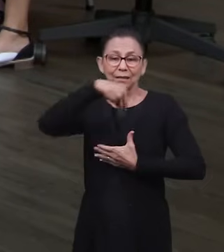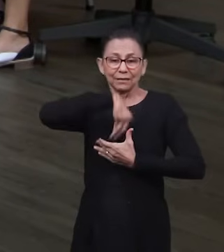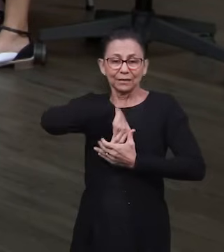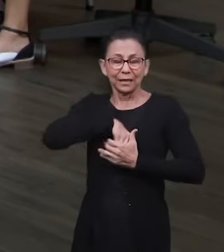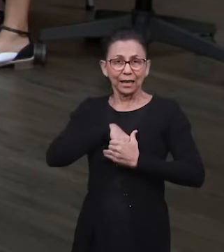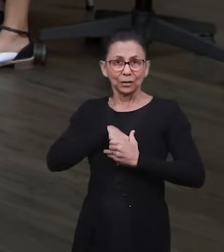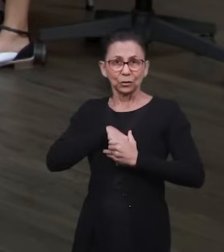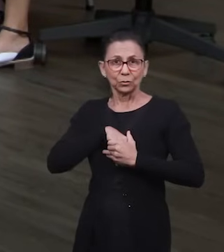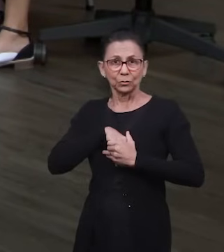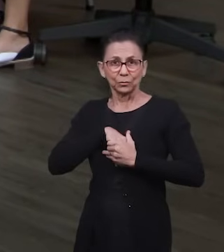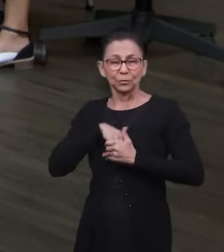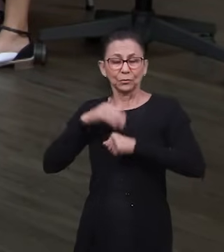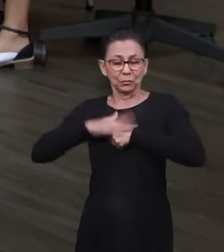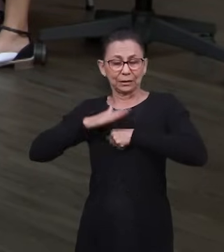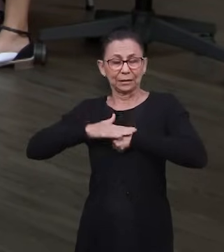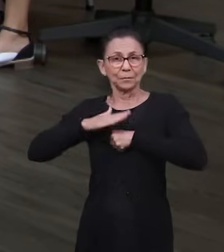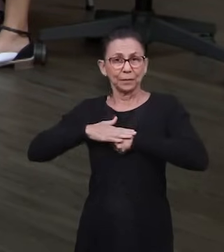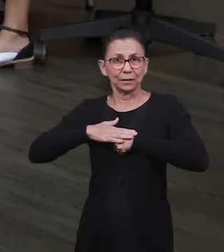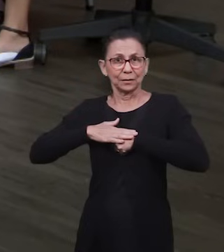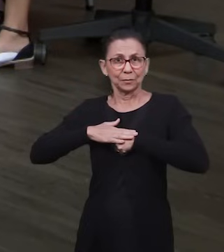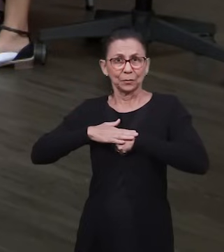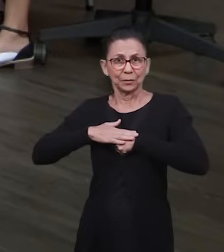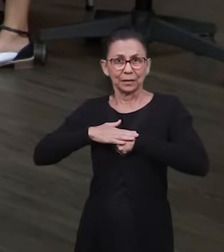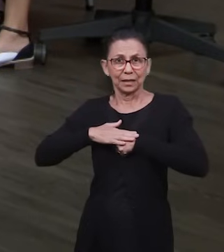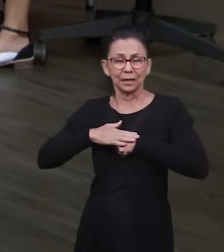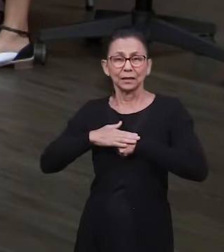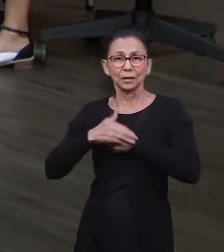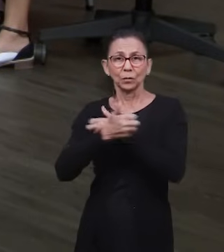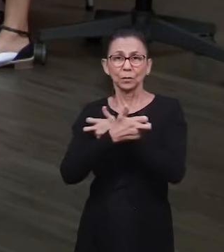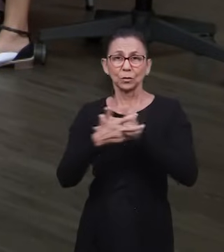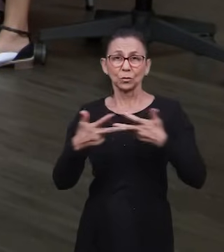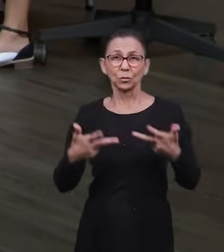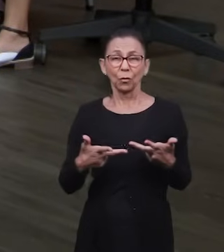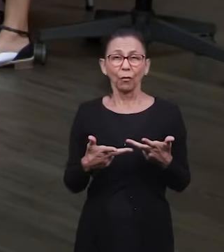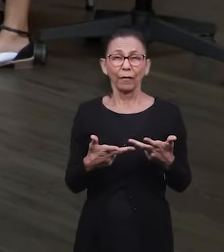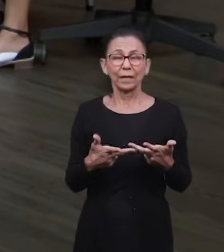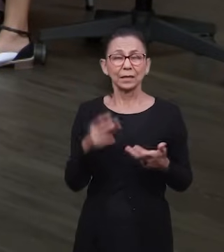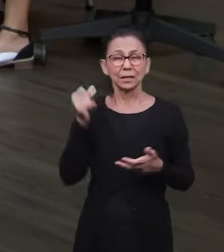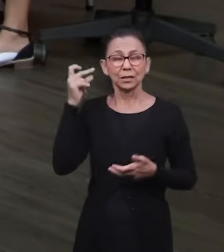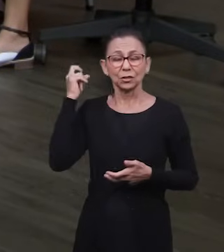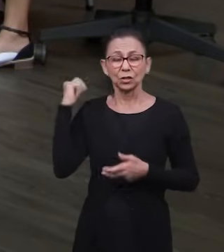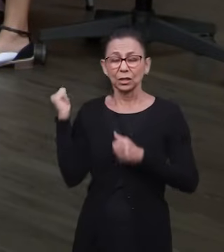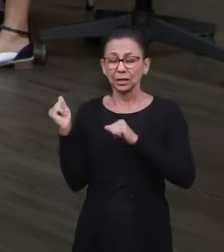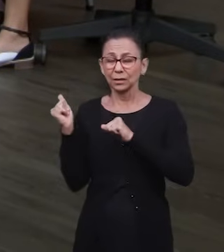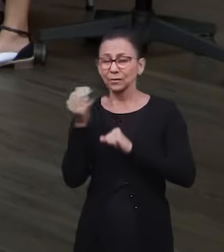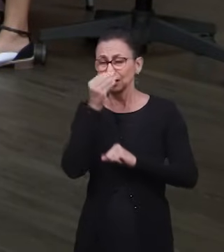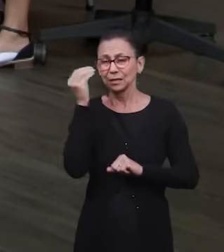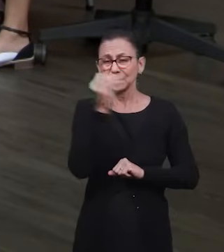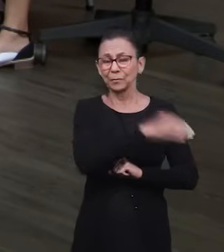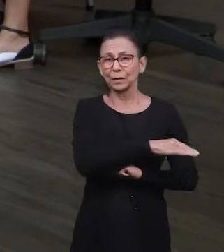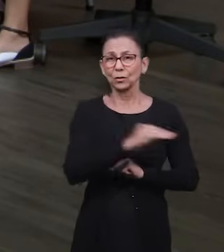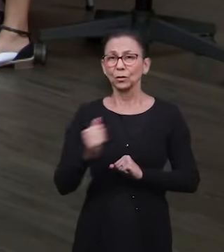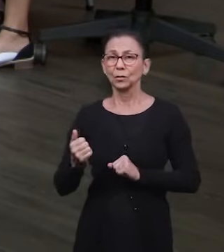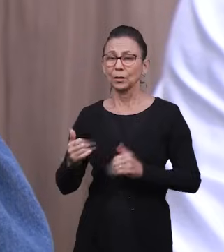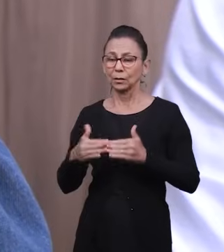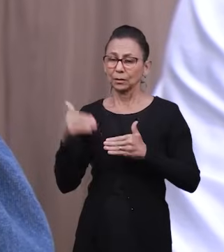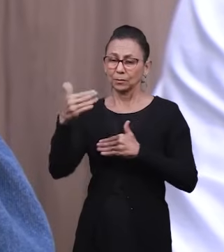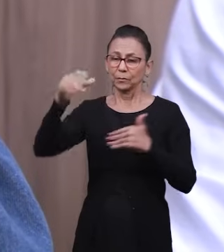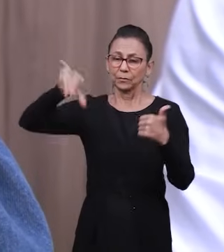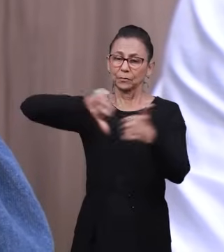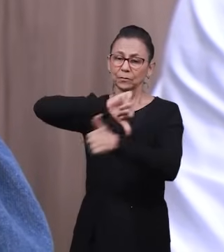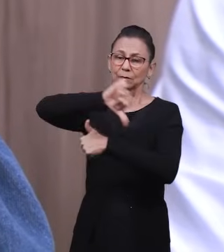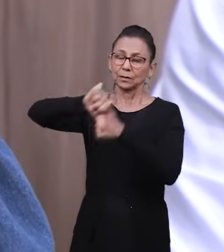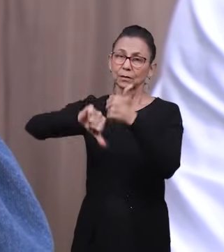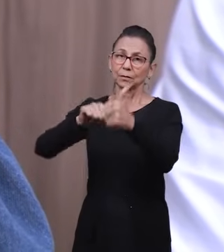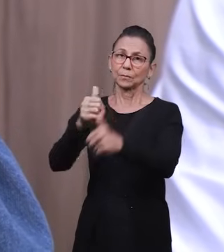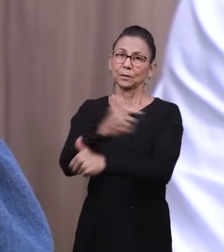experiência de salvação. Você matou o velho homem, surge nova criatura. Mas ninguém gosta de morrer. Já ouviu alguém? Não, eu gosto de morrer, a melhor coisa do mundo é morrer.